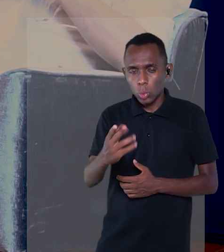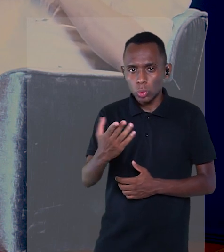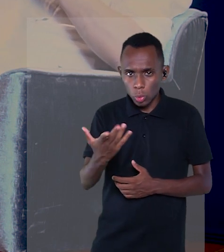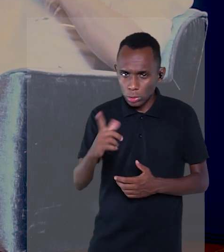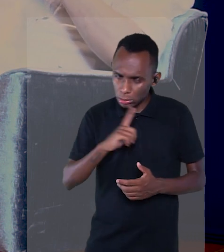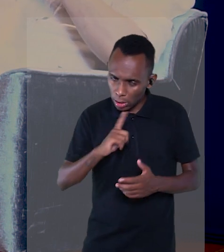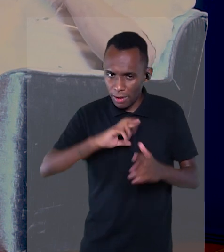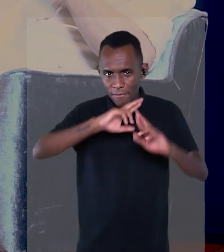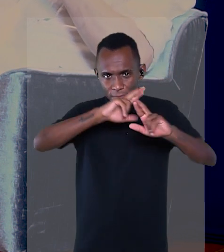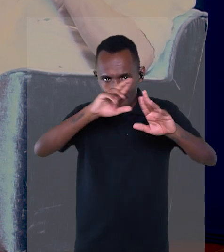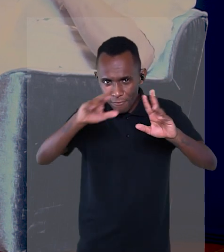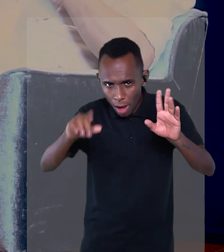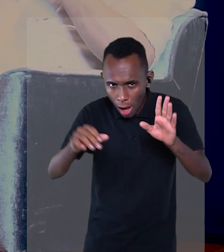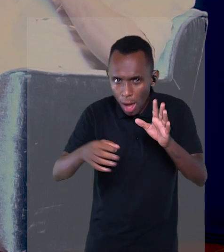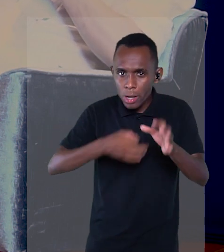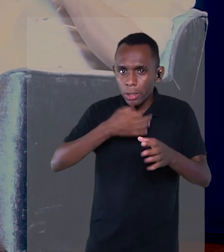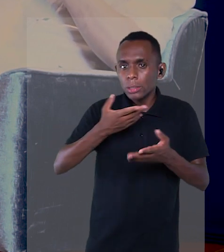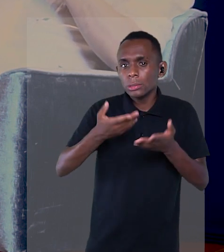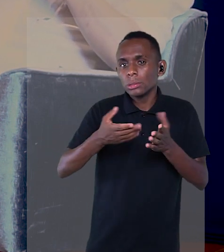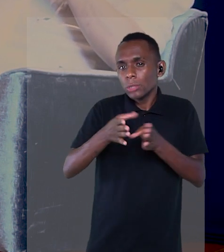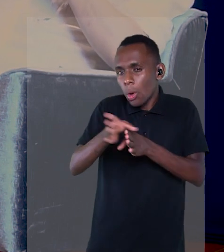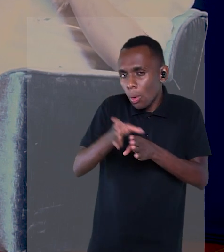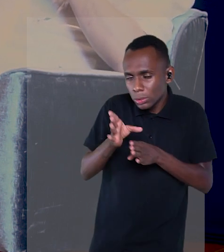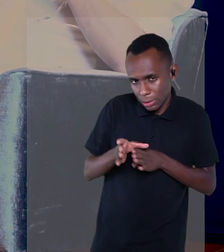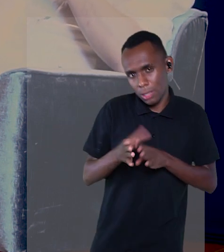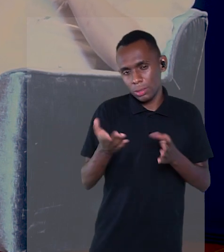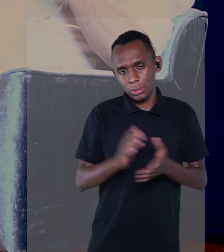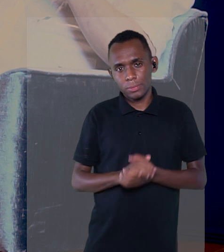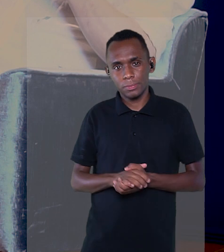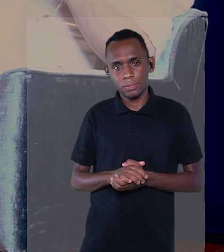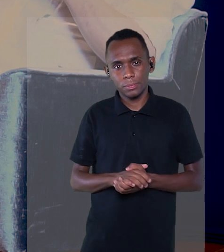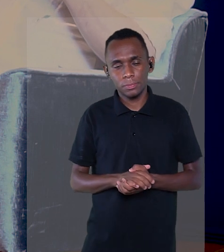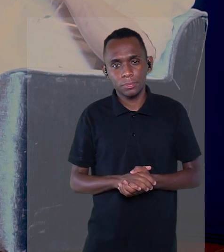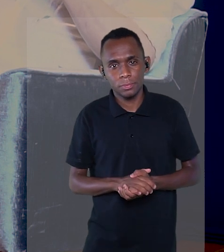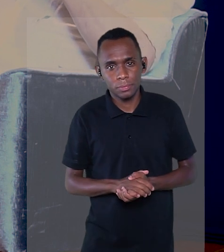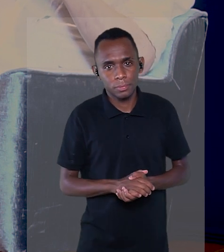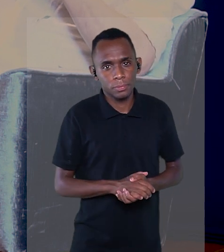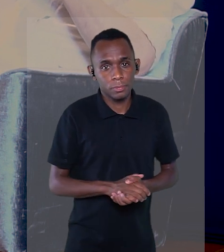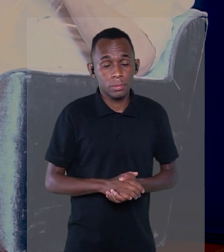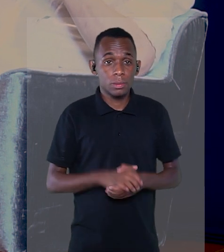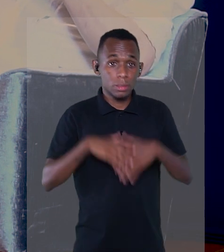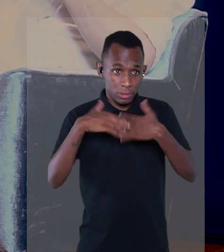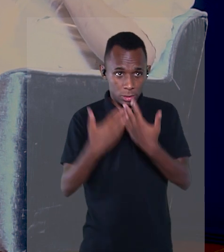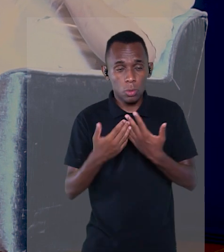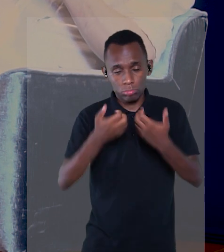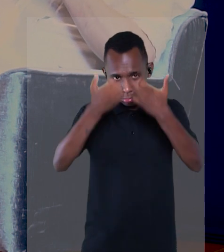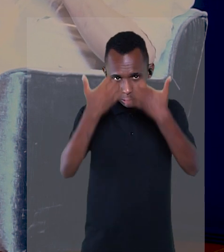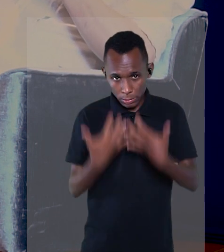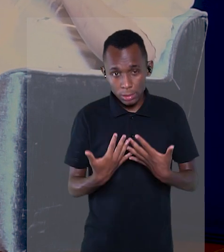todos aqueles bordões do Nelson Rodrigues estão ali. Mas, enfim, como eu estava